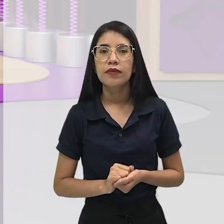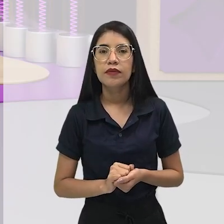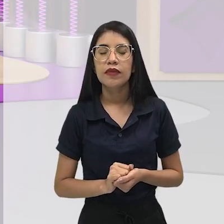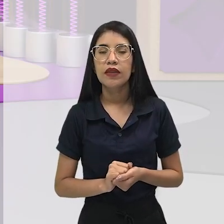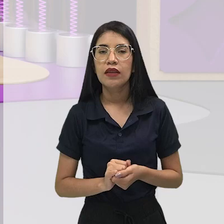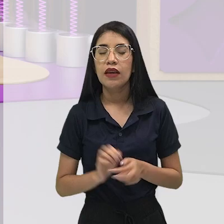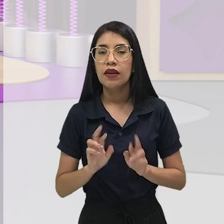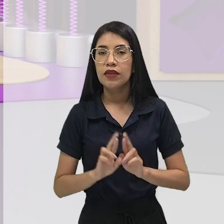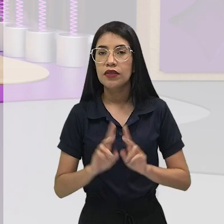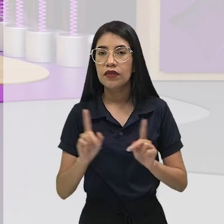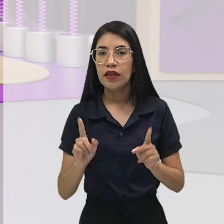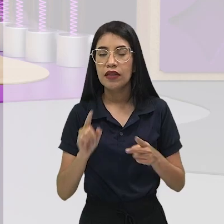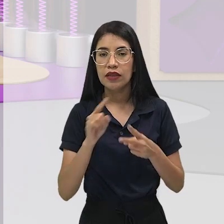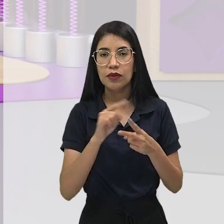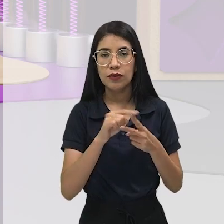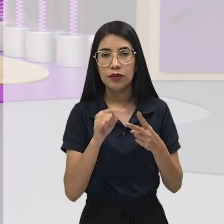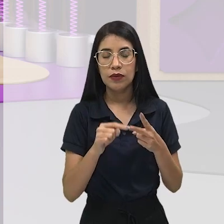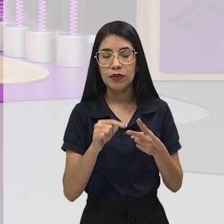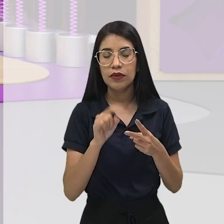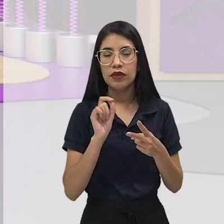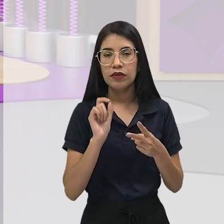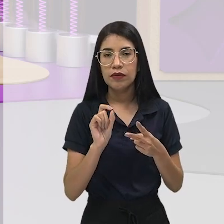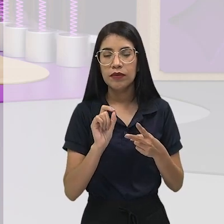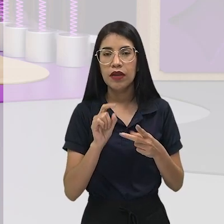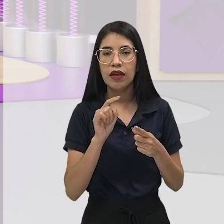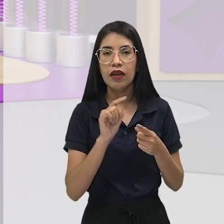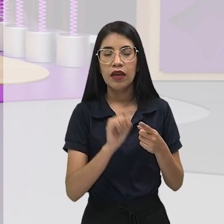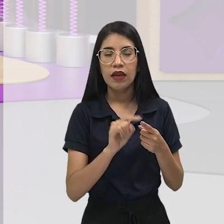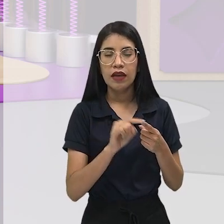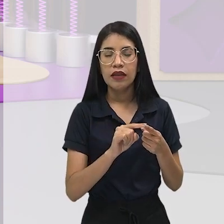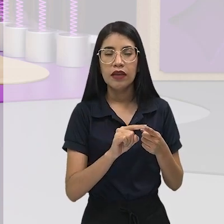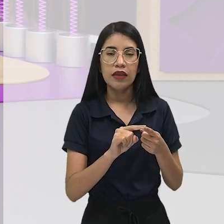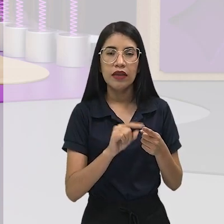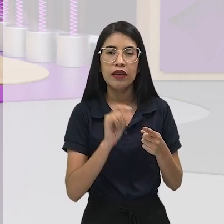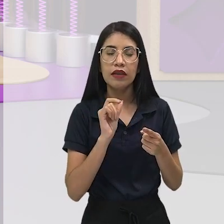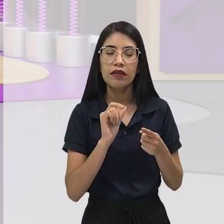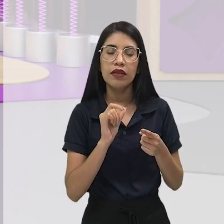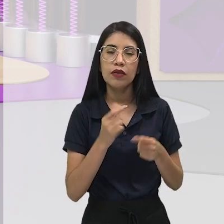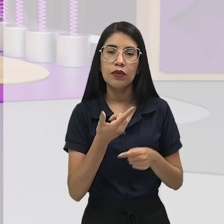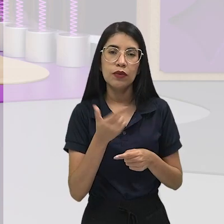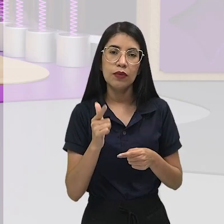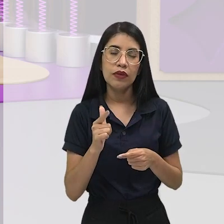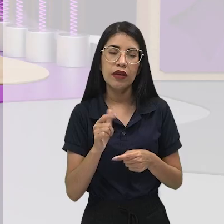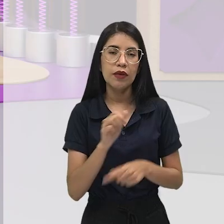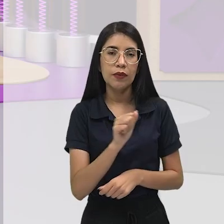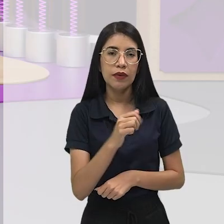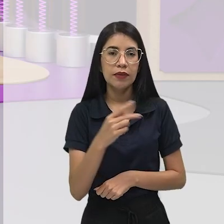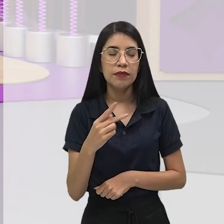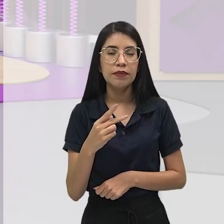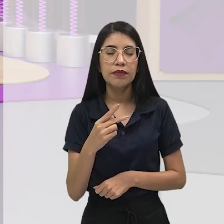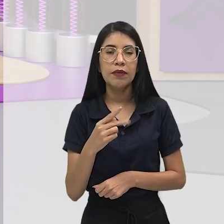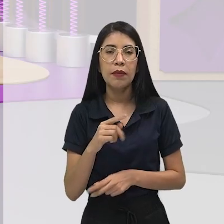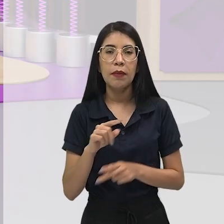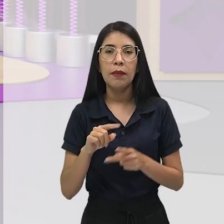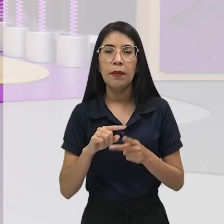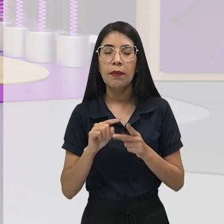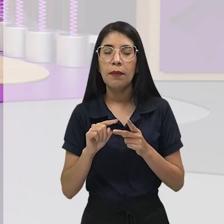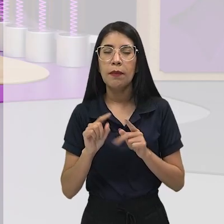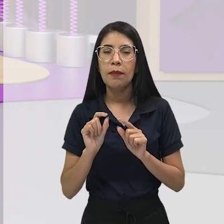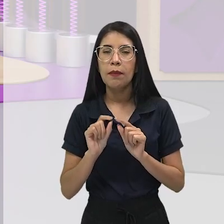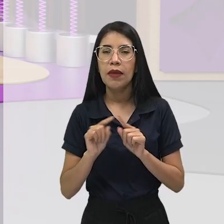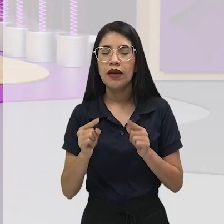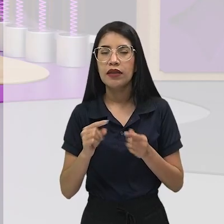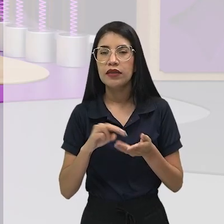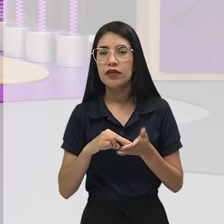faz a diferença entre uma e outra é que na dízima periódica simples você não tem o antiperíodo. Mas o que é